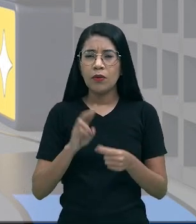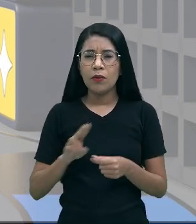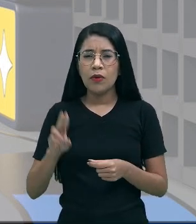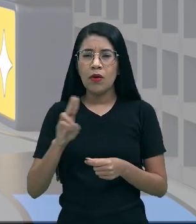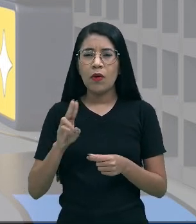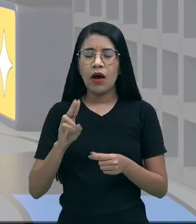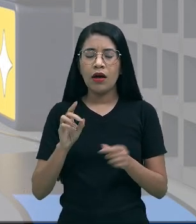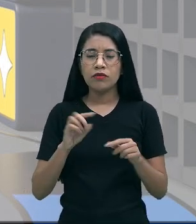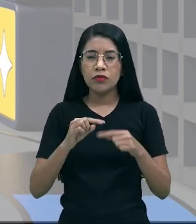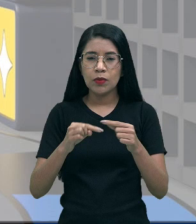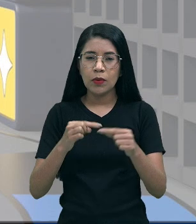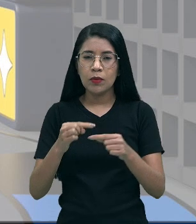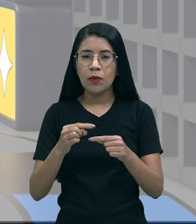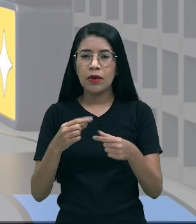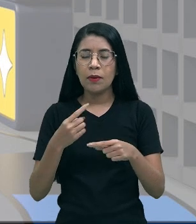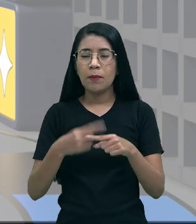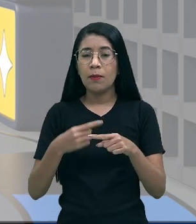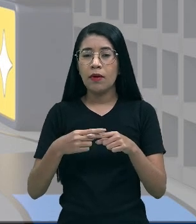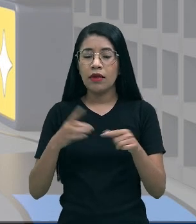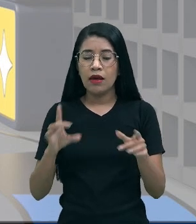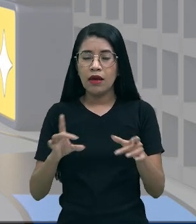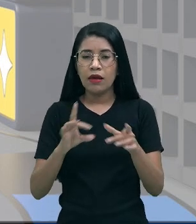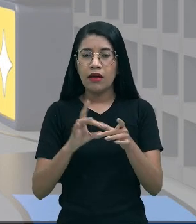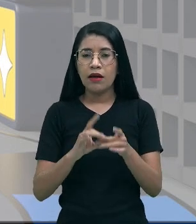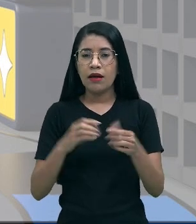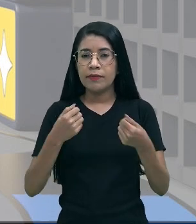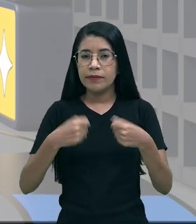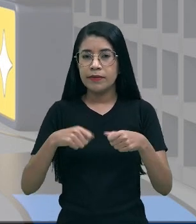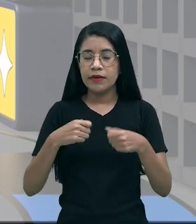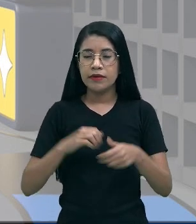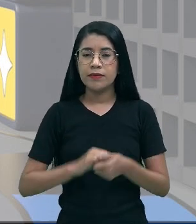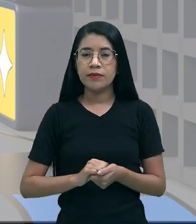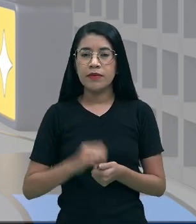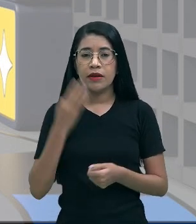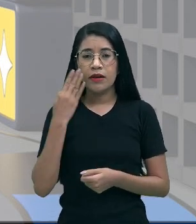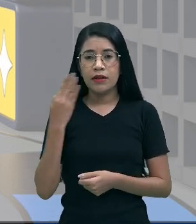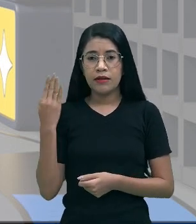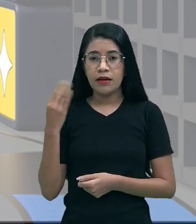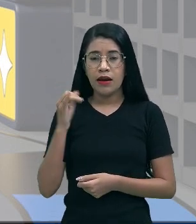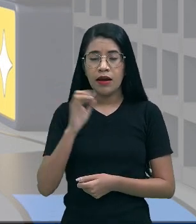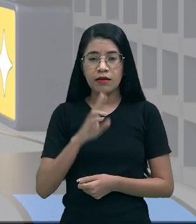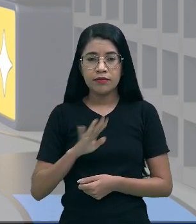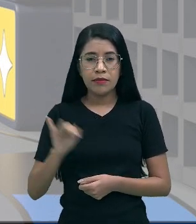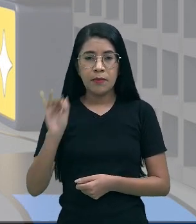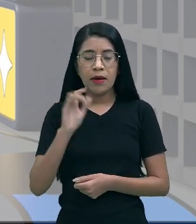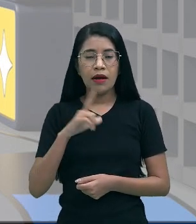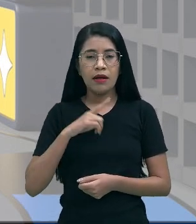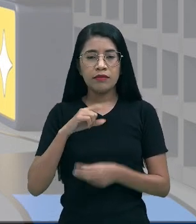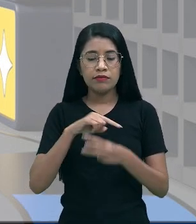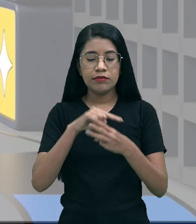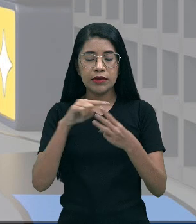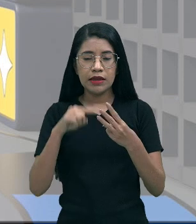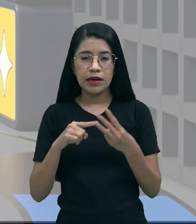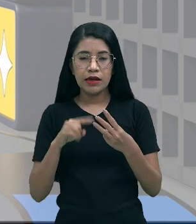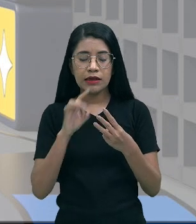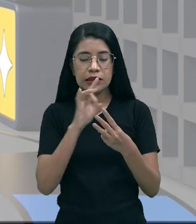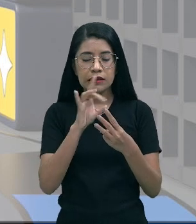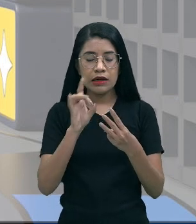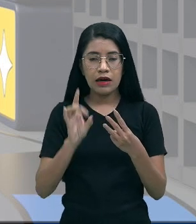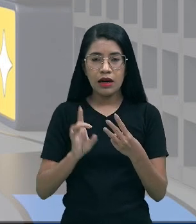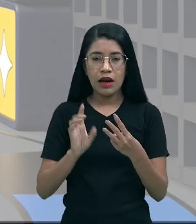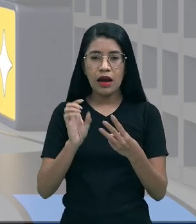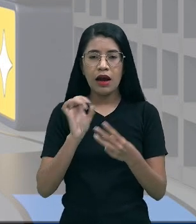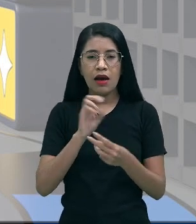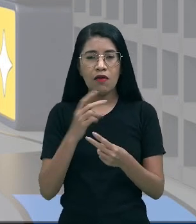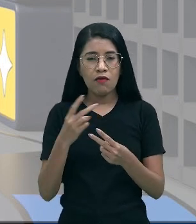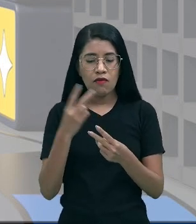associamos? E aí na figura você vê aí uma representação de 3 resistores, cada qual tem o seu valor, né, bem definido aí